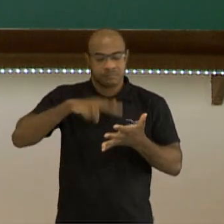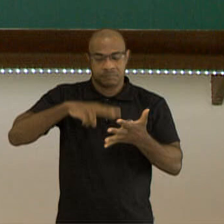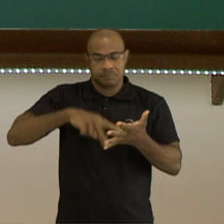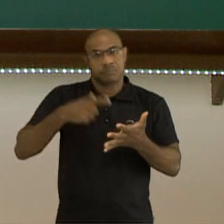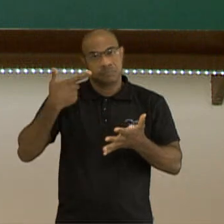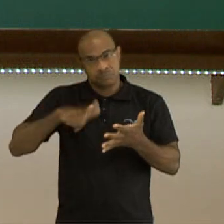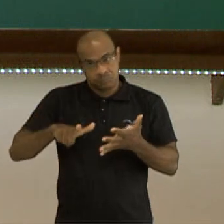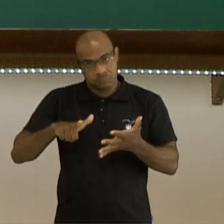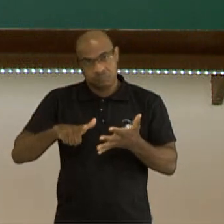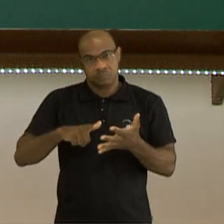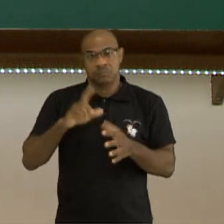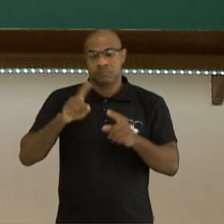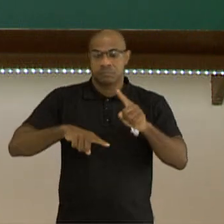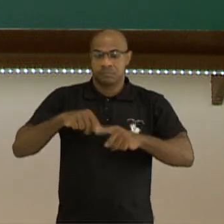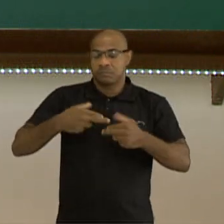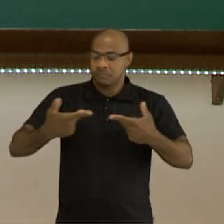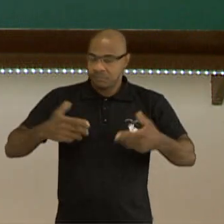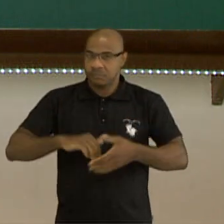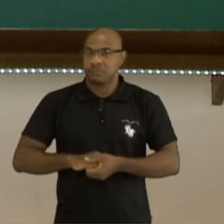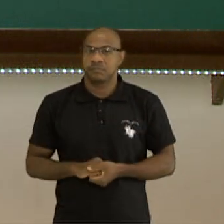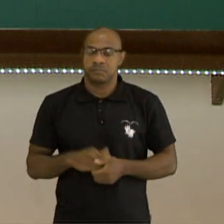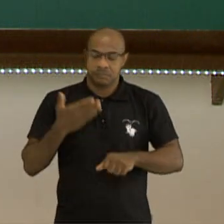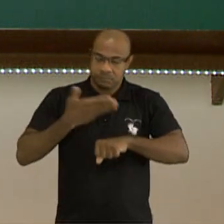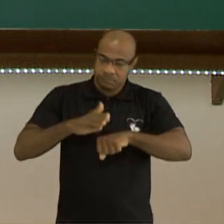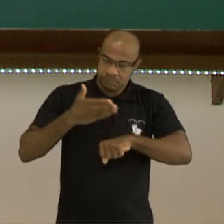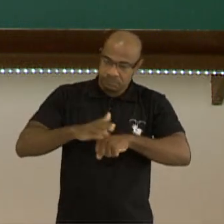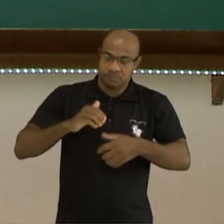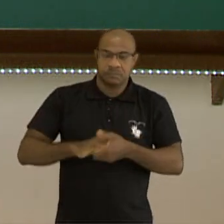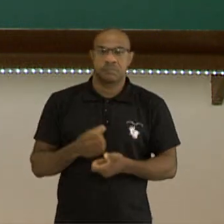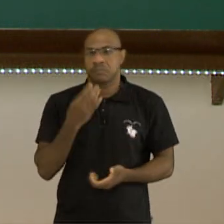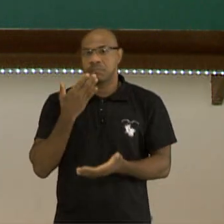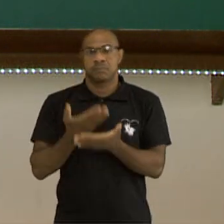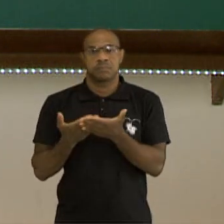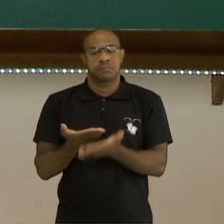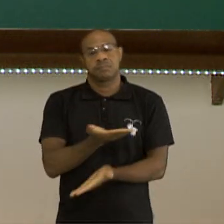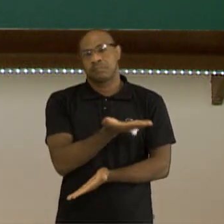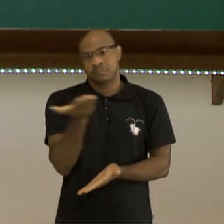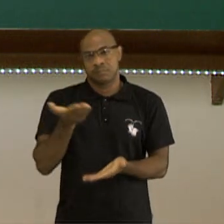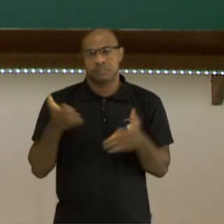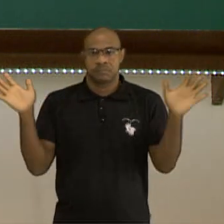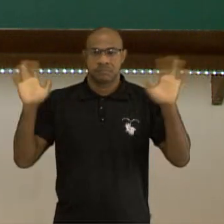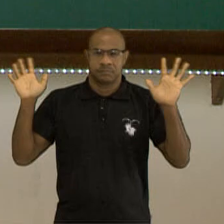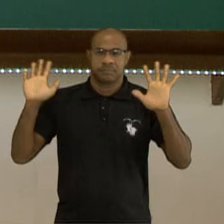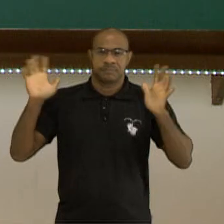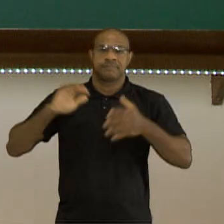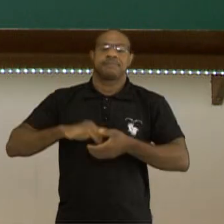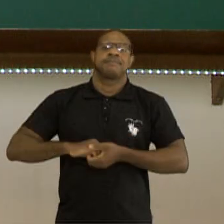revejam a aula, pratiquem bastante, tirem suas dúvidas e bons estudos aí para vocês, pessoal. Thank you very